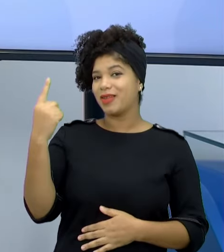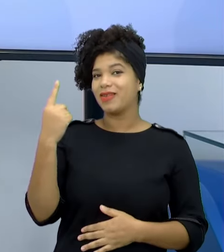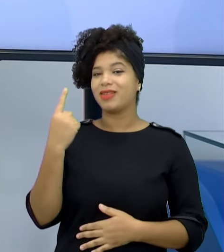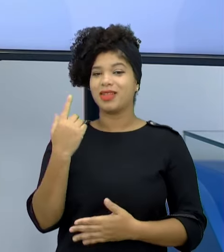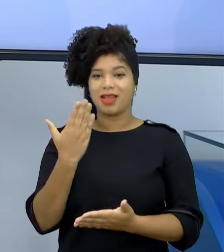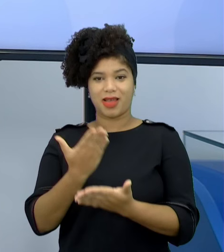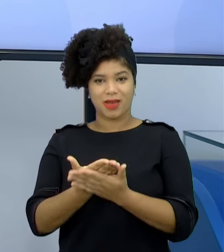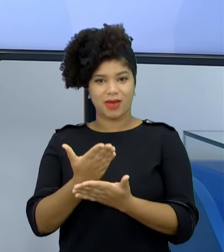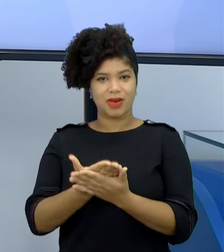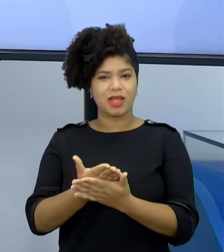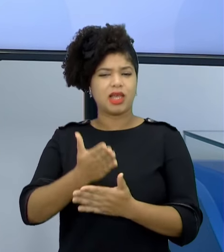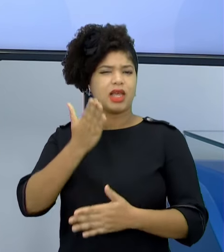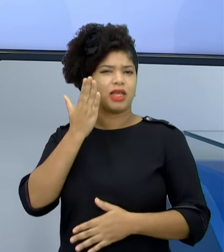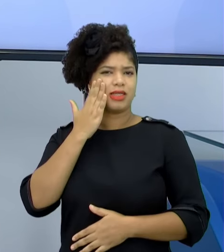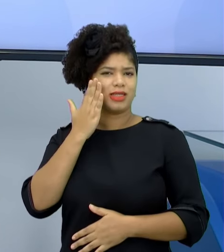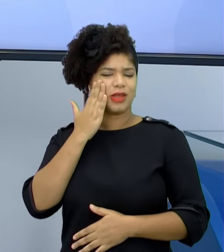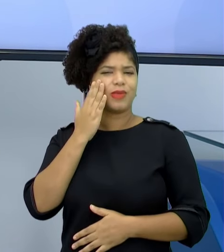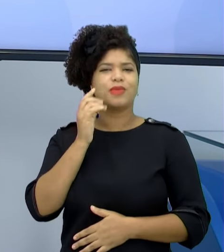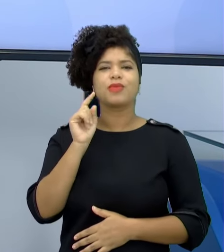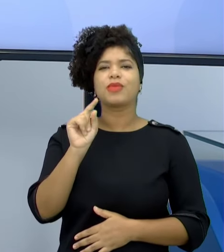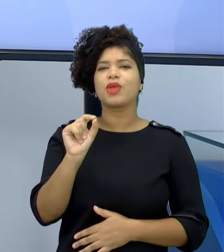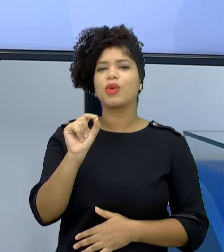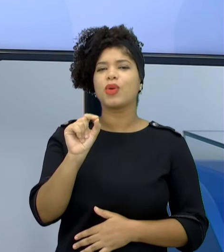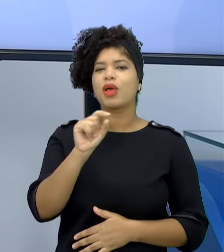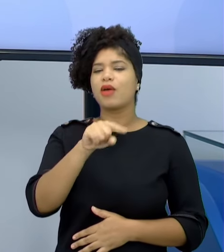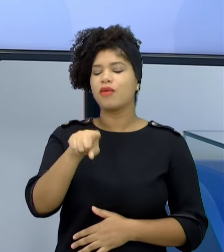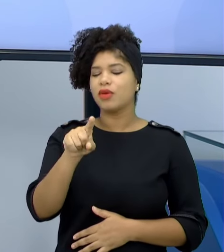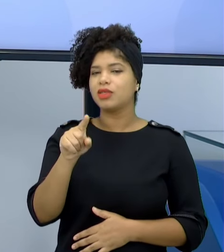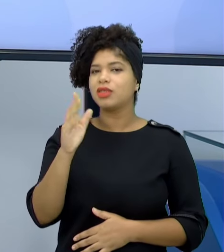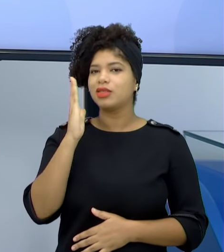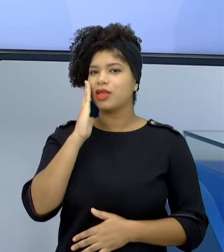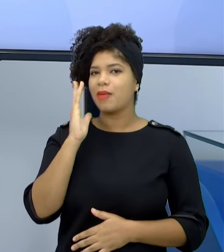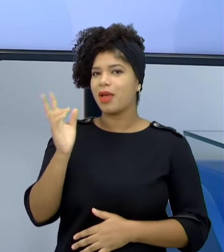aula para saber o que é que você tem a